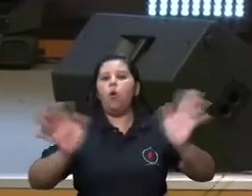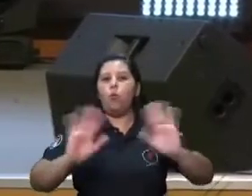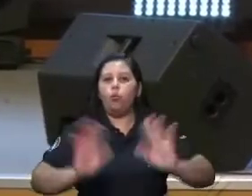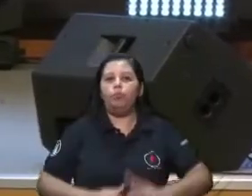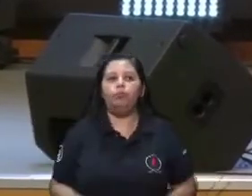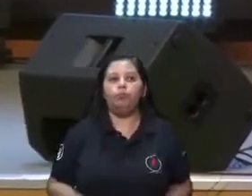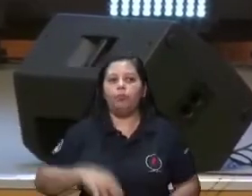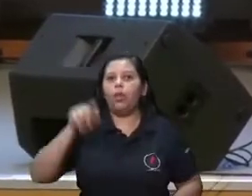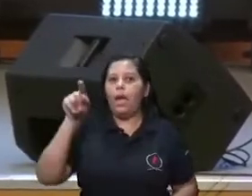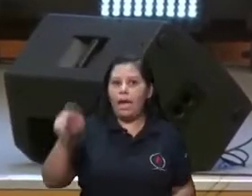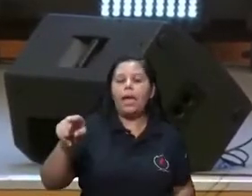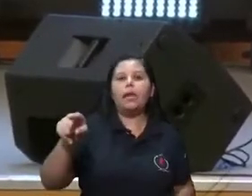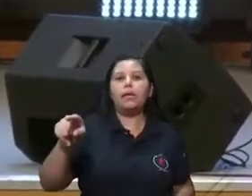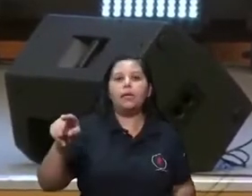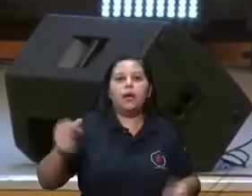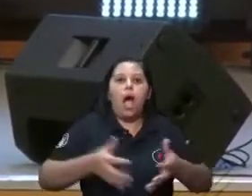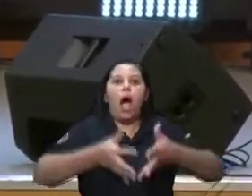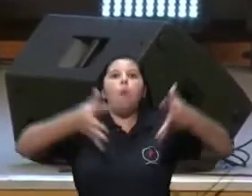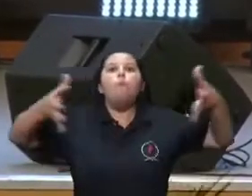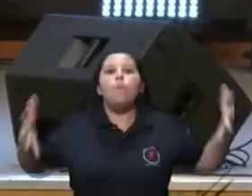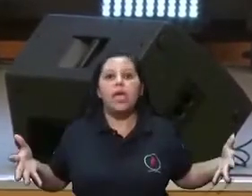terra.